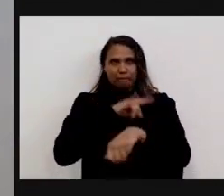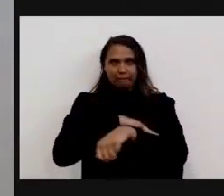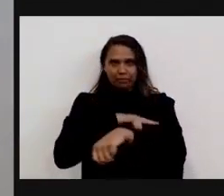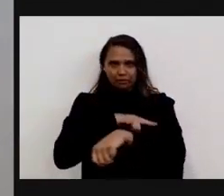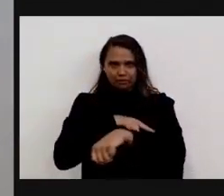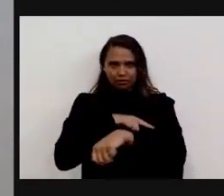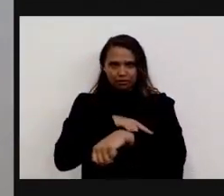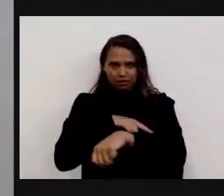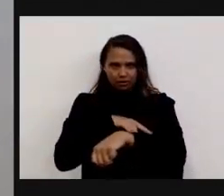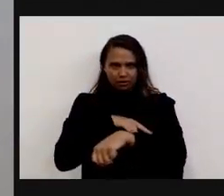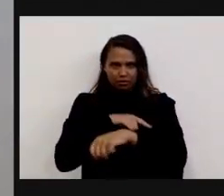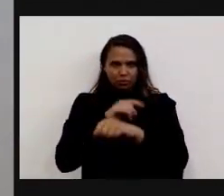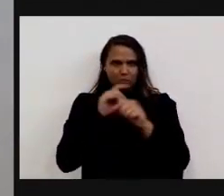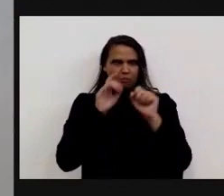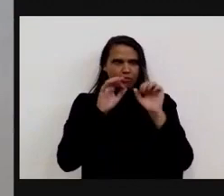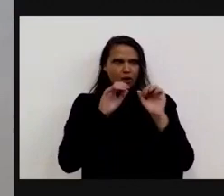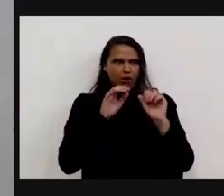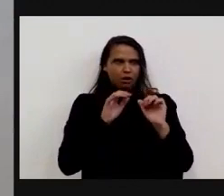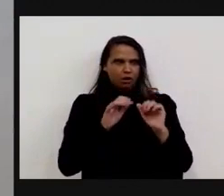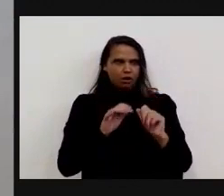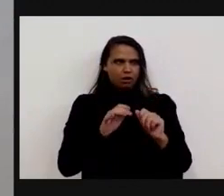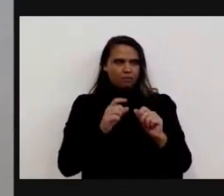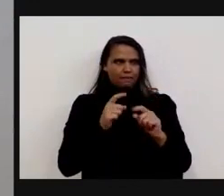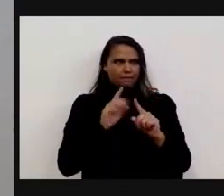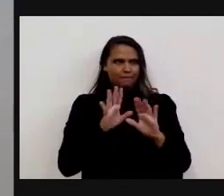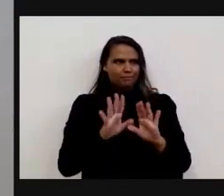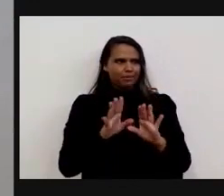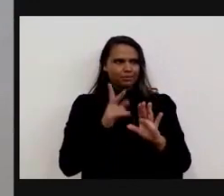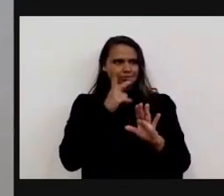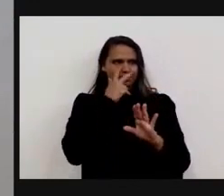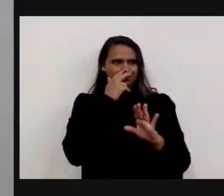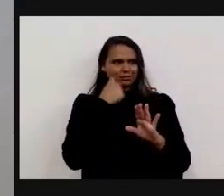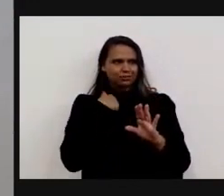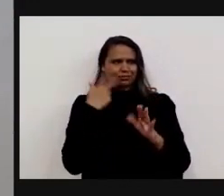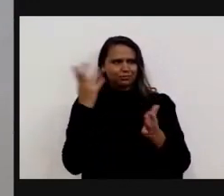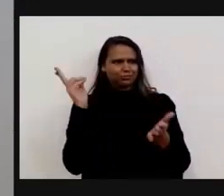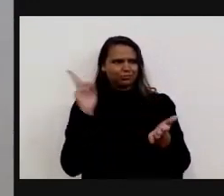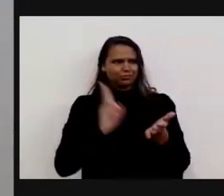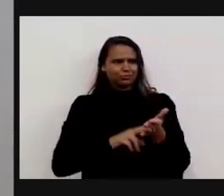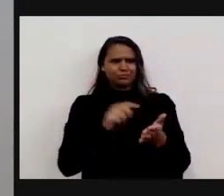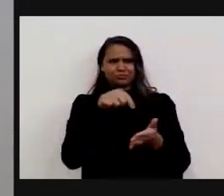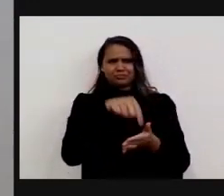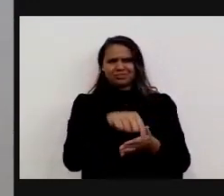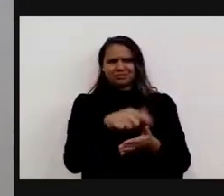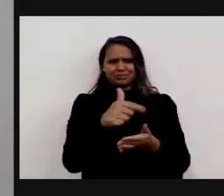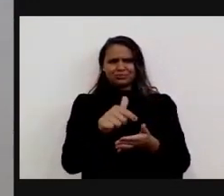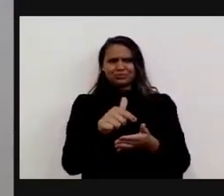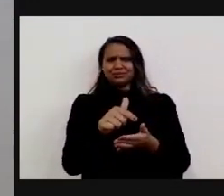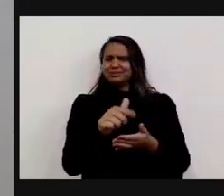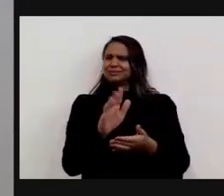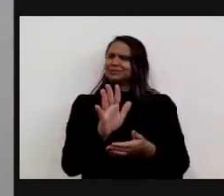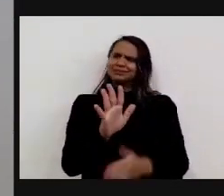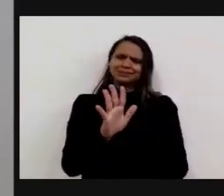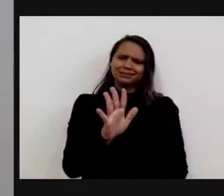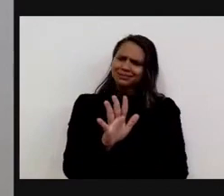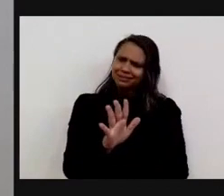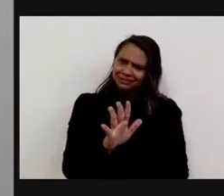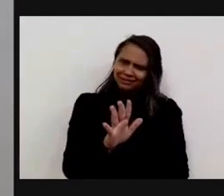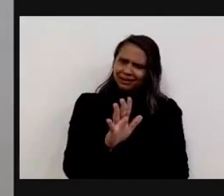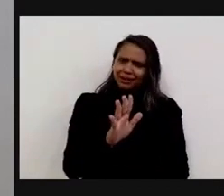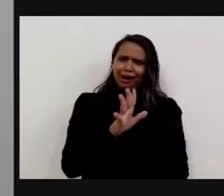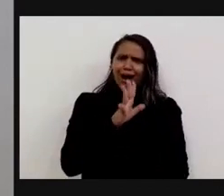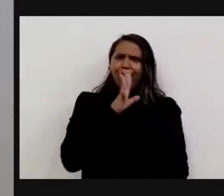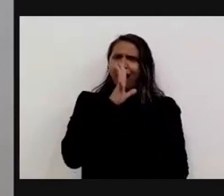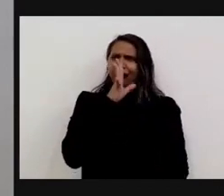corro na hora do almoço no parque mas parece que é isso quer dizer que eu não sou comprometido Isso é um absurdo você é um absurdo a gente ter vergonha de